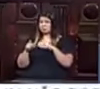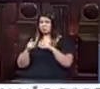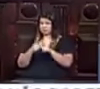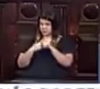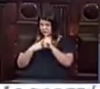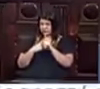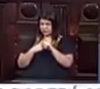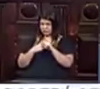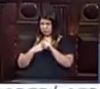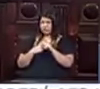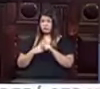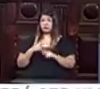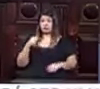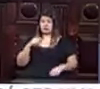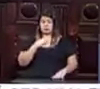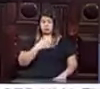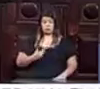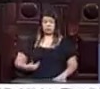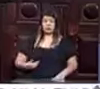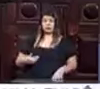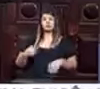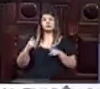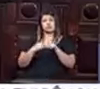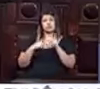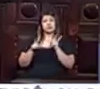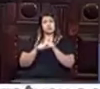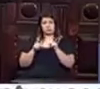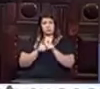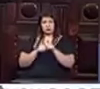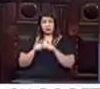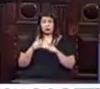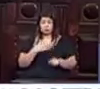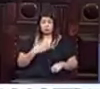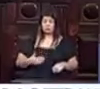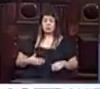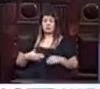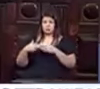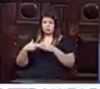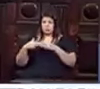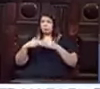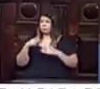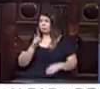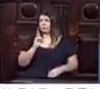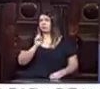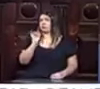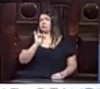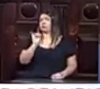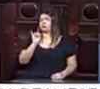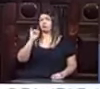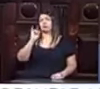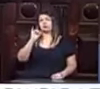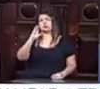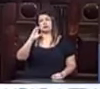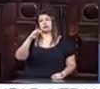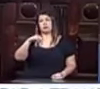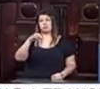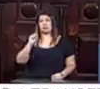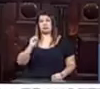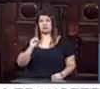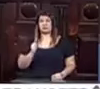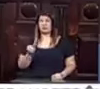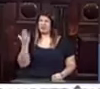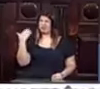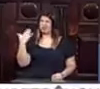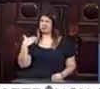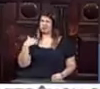porque instituições públicas não pagam a conta dessa empresa. A princípio, a gente pode achar que é justo, mas uma leitura